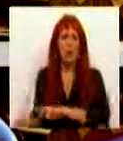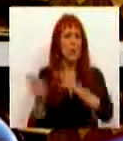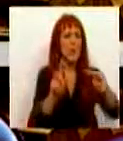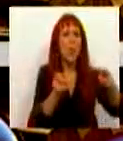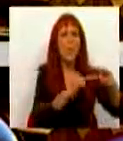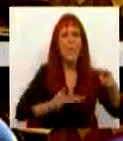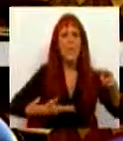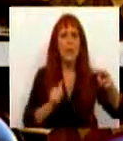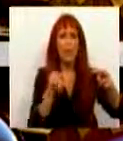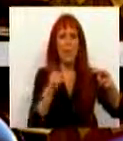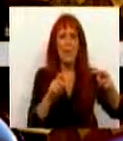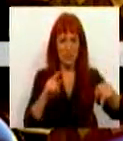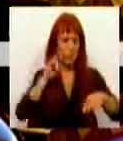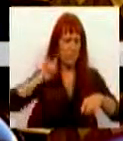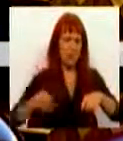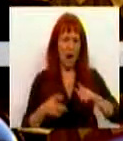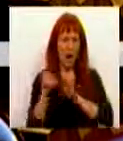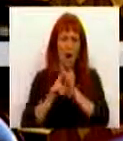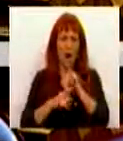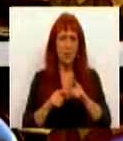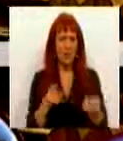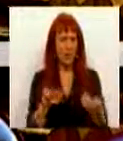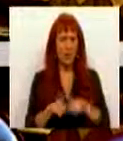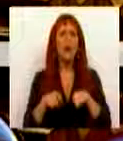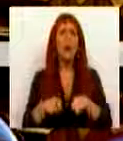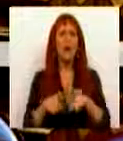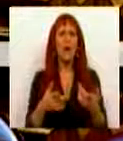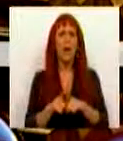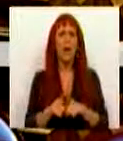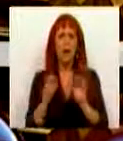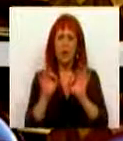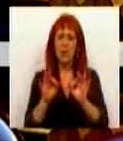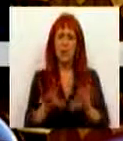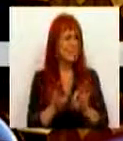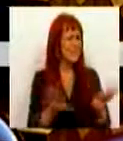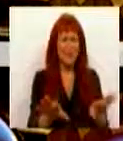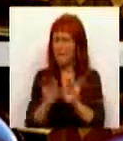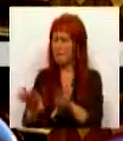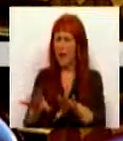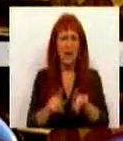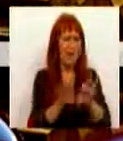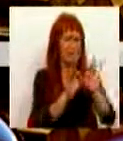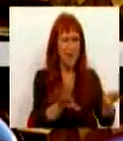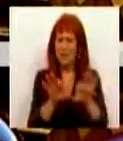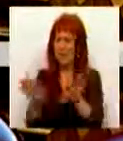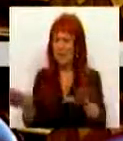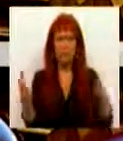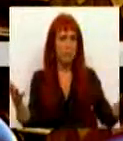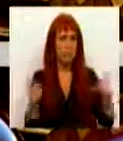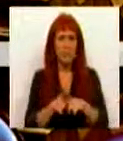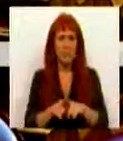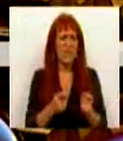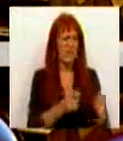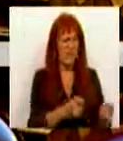BES. E com isto, violando a regra de par e passo, ou seja, o tratamento igualitário